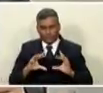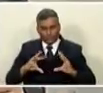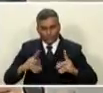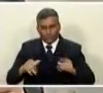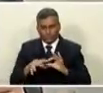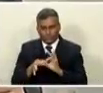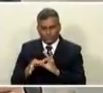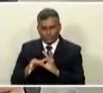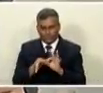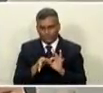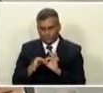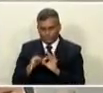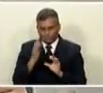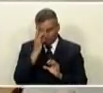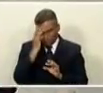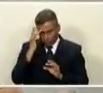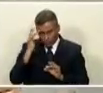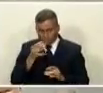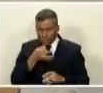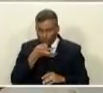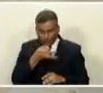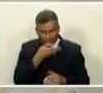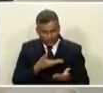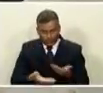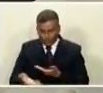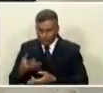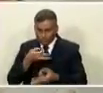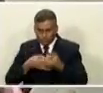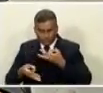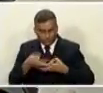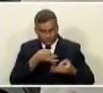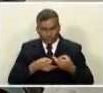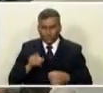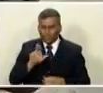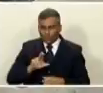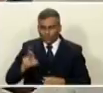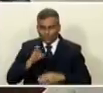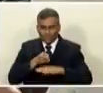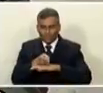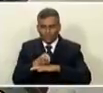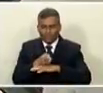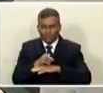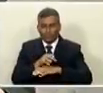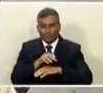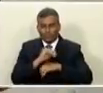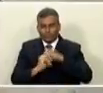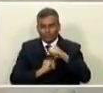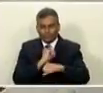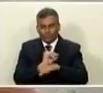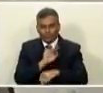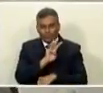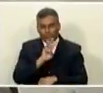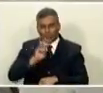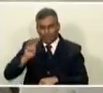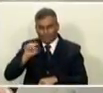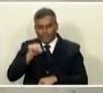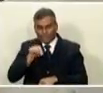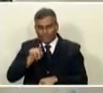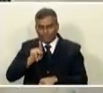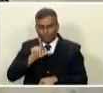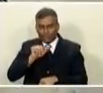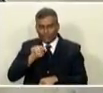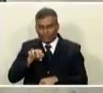inclusive, poderiam dar suas opiniões por uma plataforma na internet, que é a Vamos. Chegou aí mais